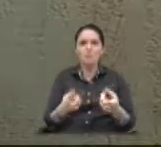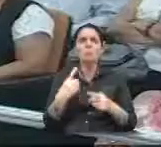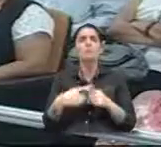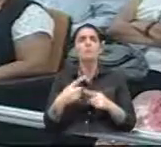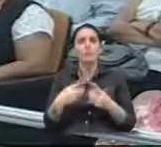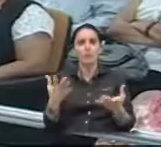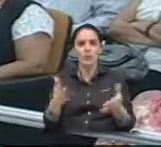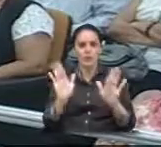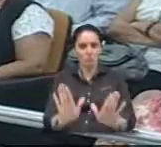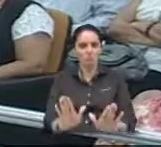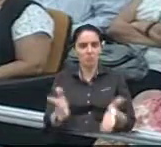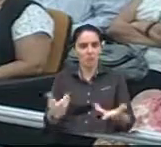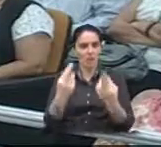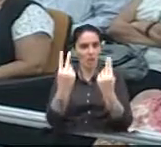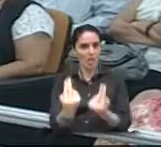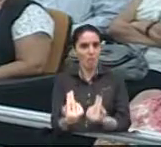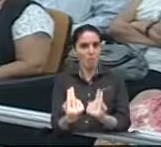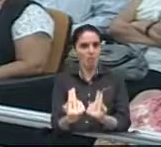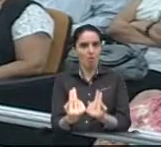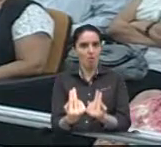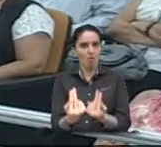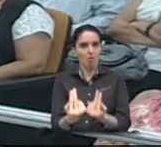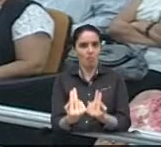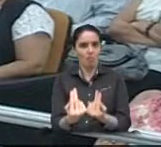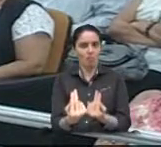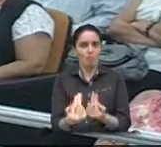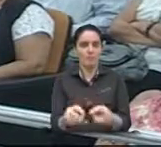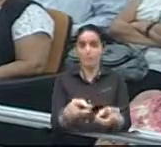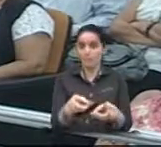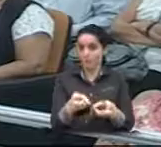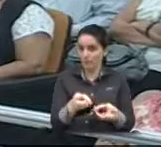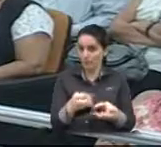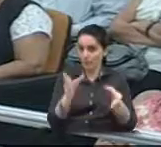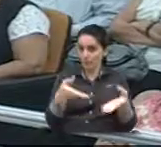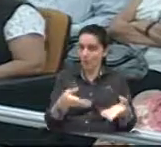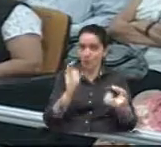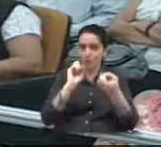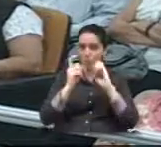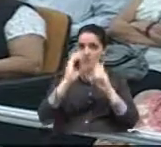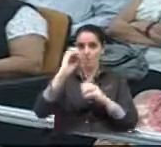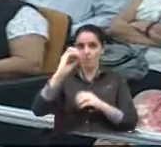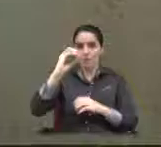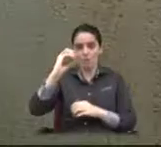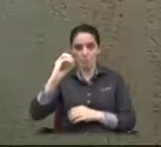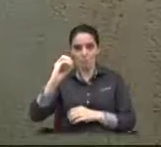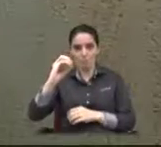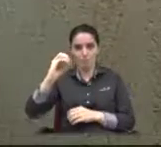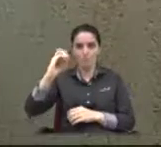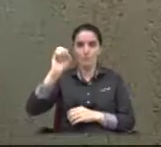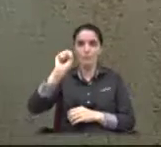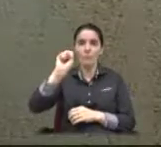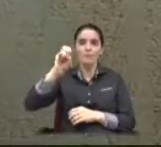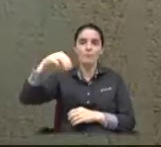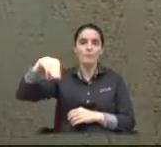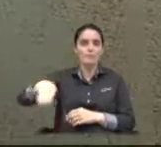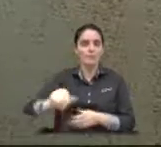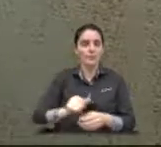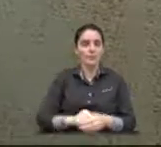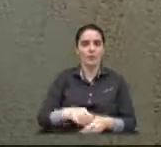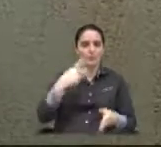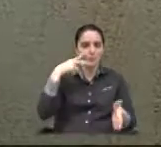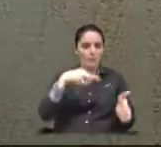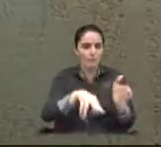ele estava. Nós descobrimos agora essa reunião da COSEI, nós tivemos acesso à ata, nós tivemos acesso ao